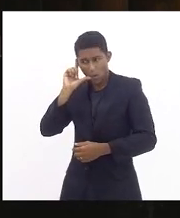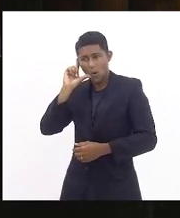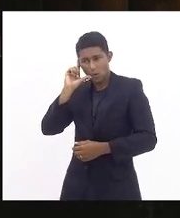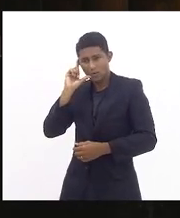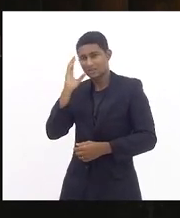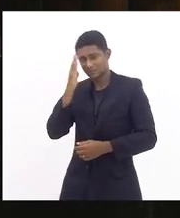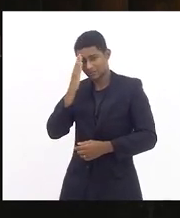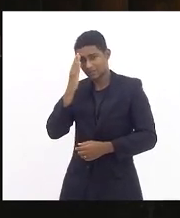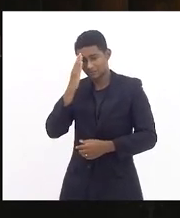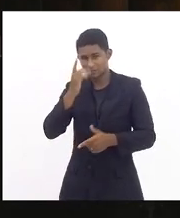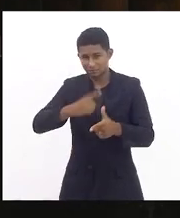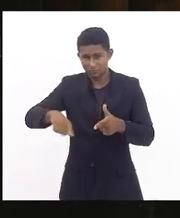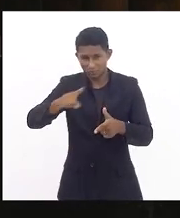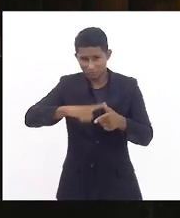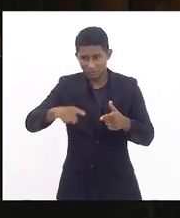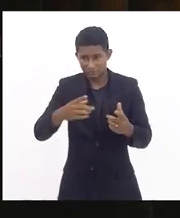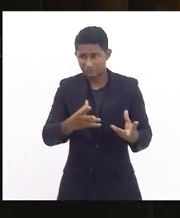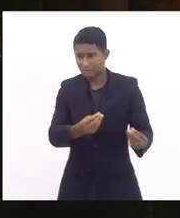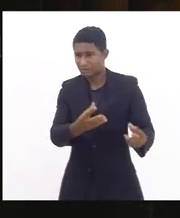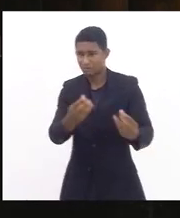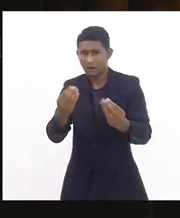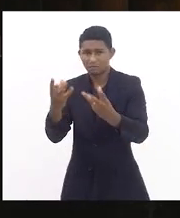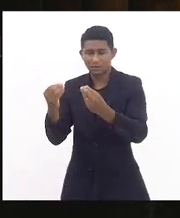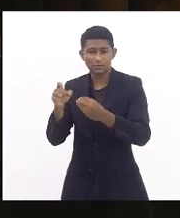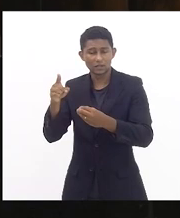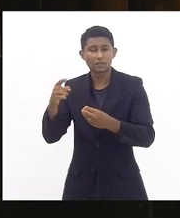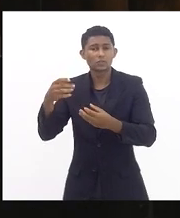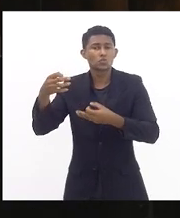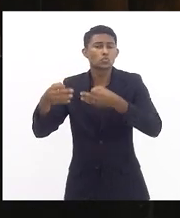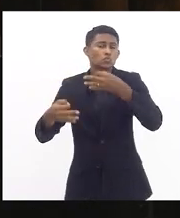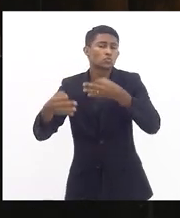o judiciário decidiu